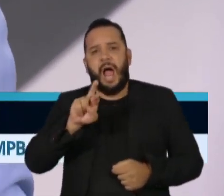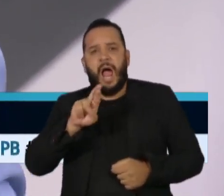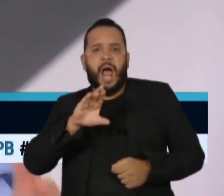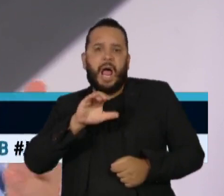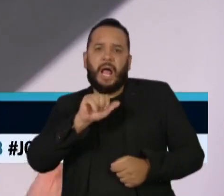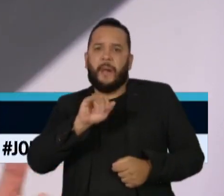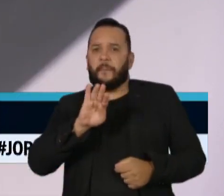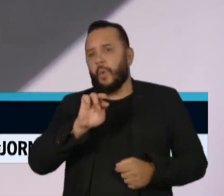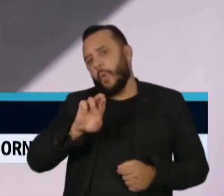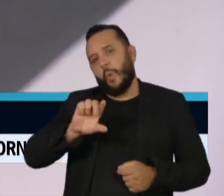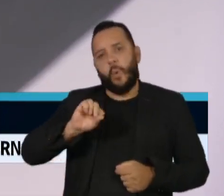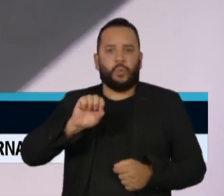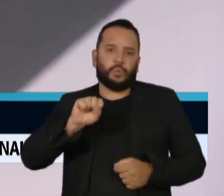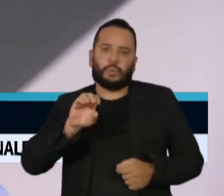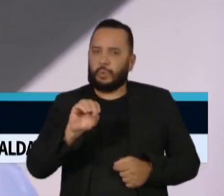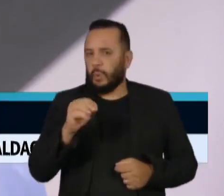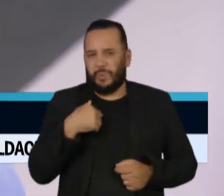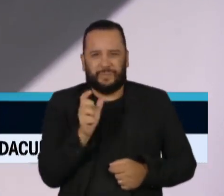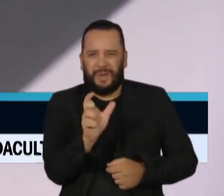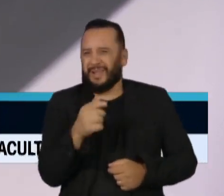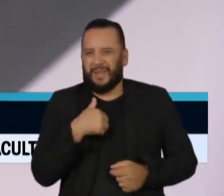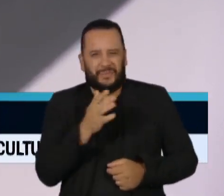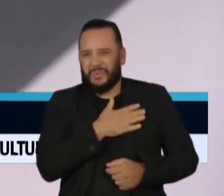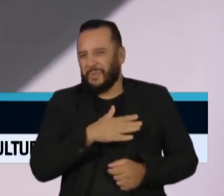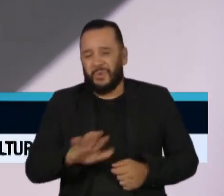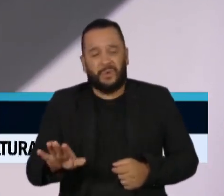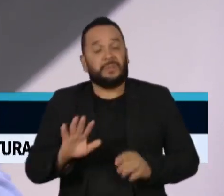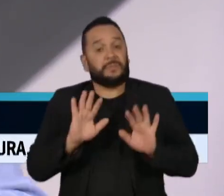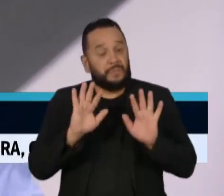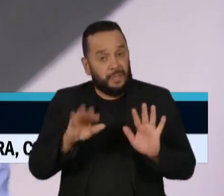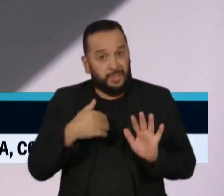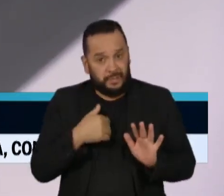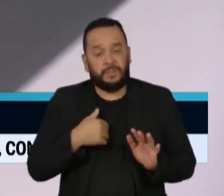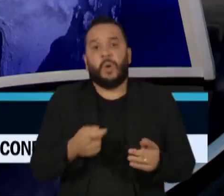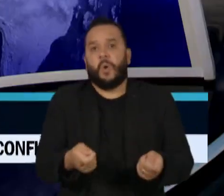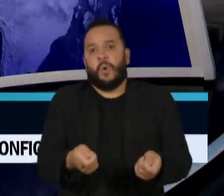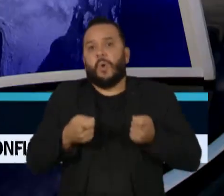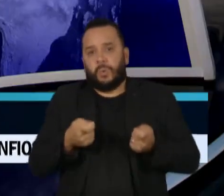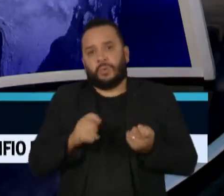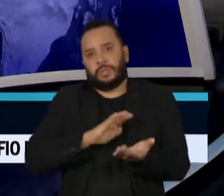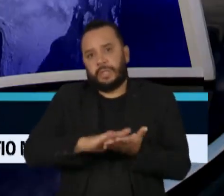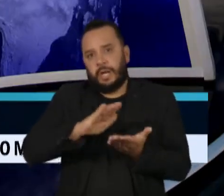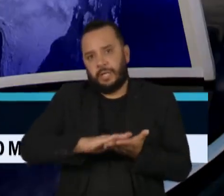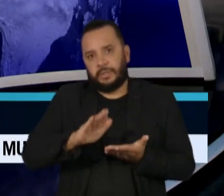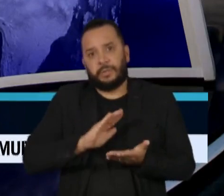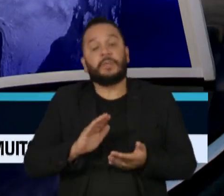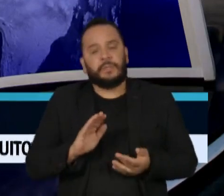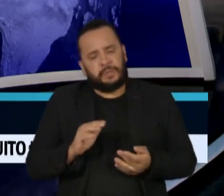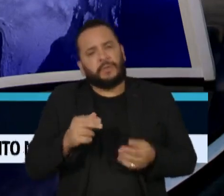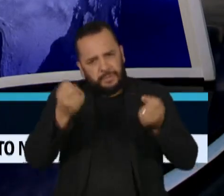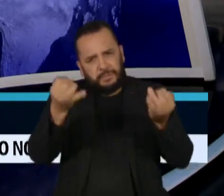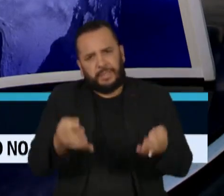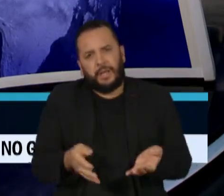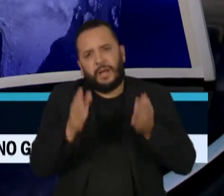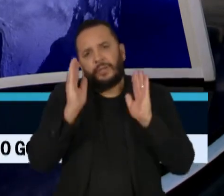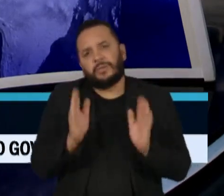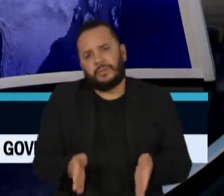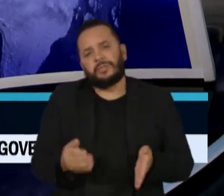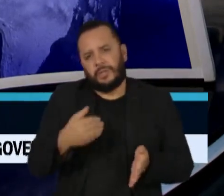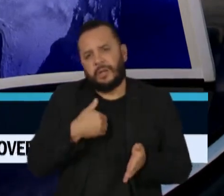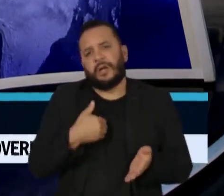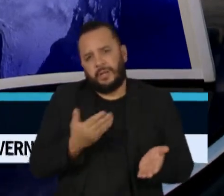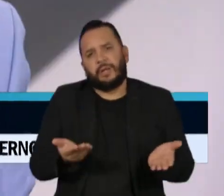ela pegou o arcabouço ele realmente Foi explicado aí ele faz sentido né